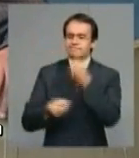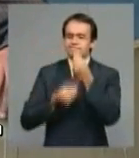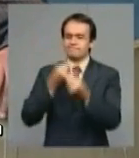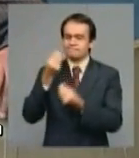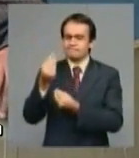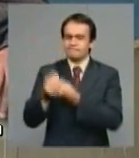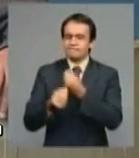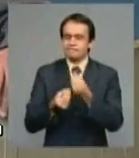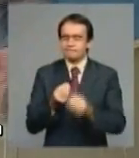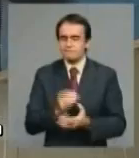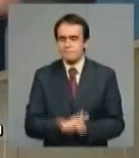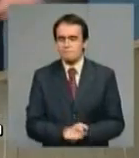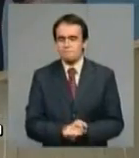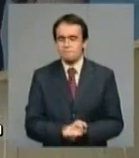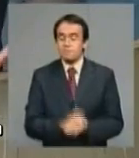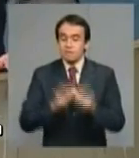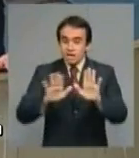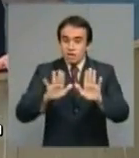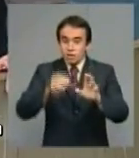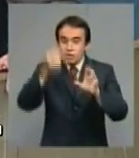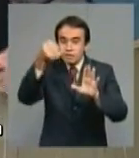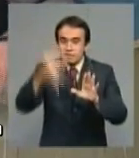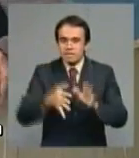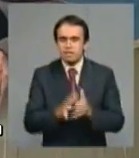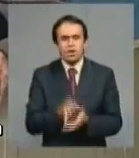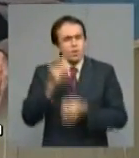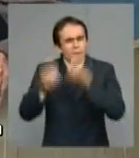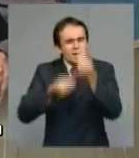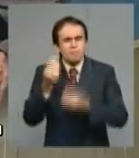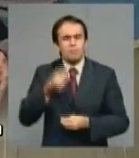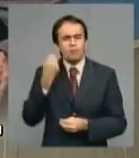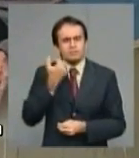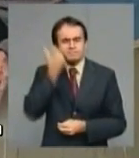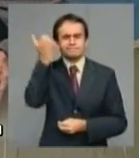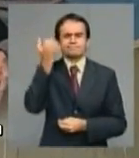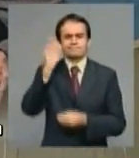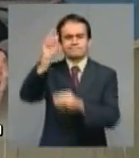Eu vou repetir, a falta de vergonha na cara.